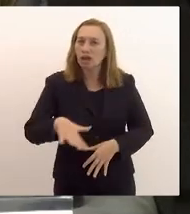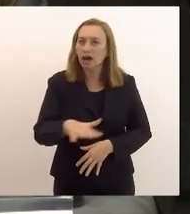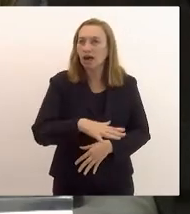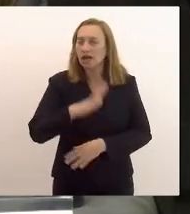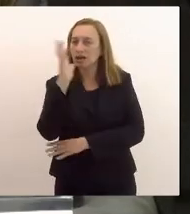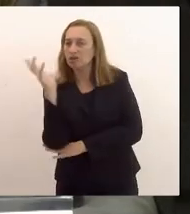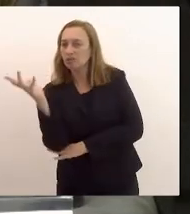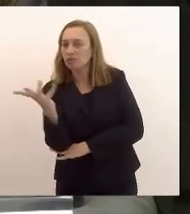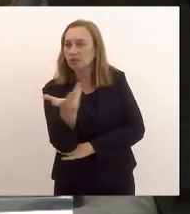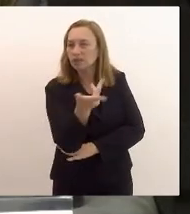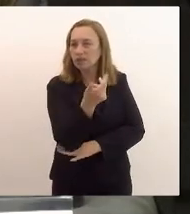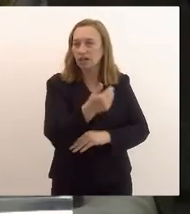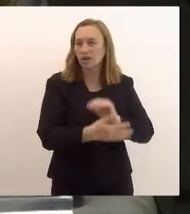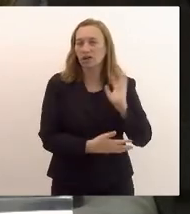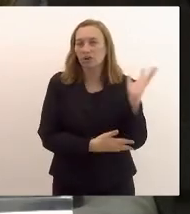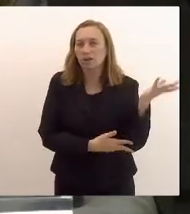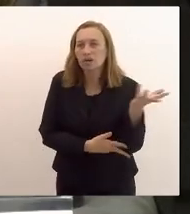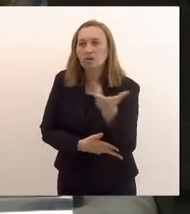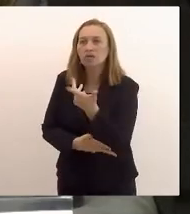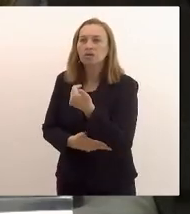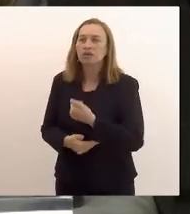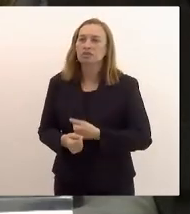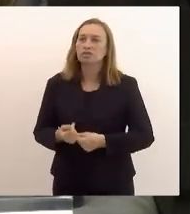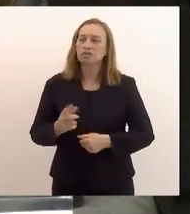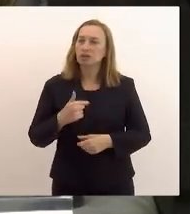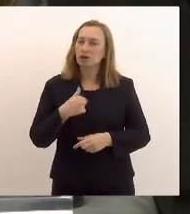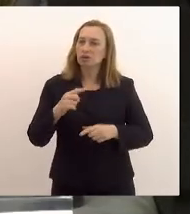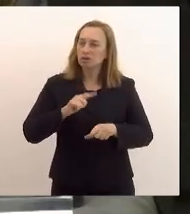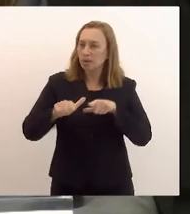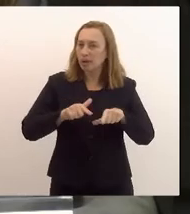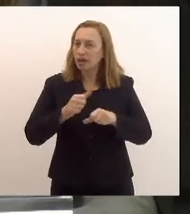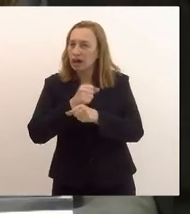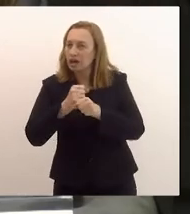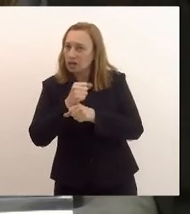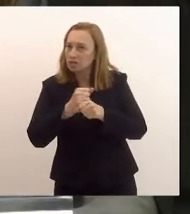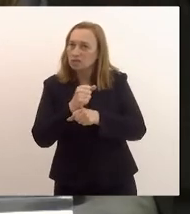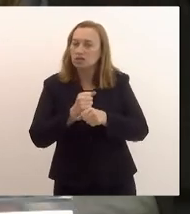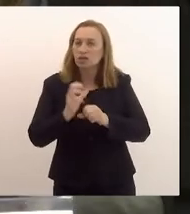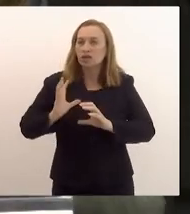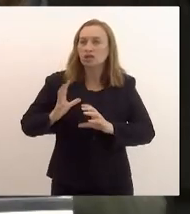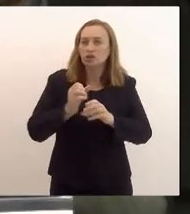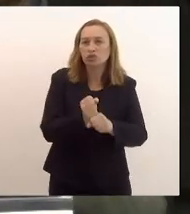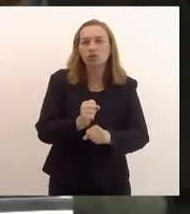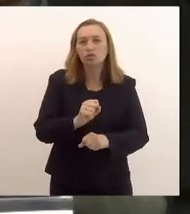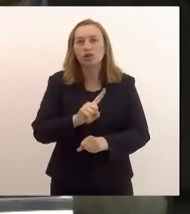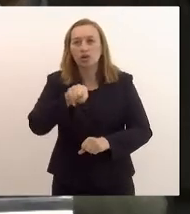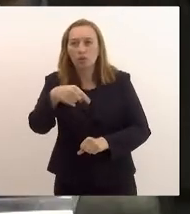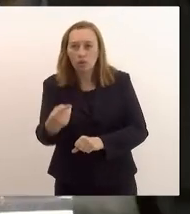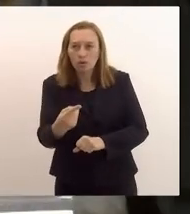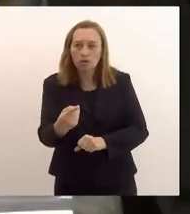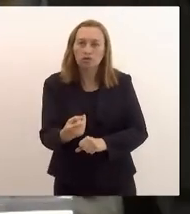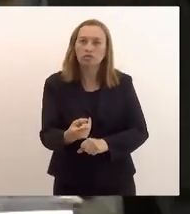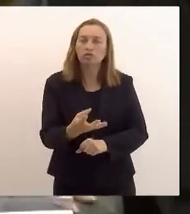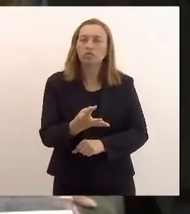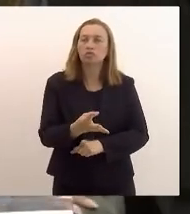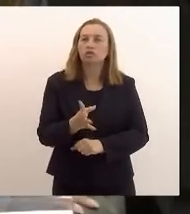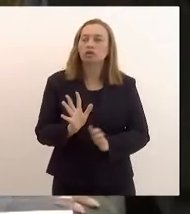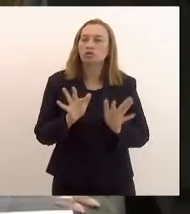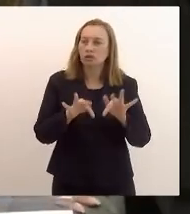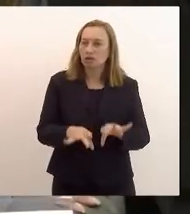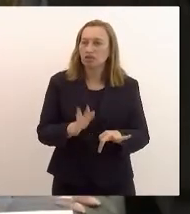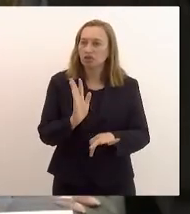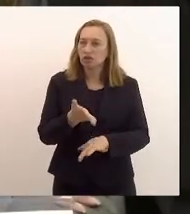ambiental não é uma área há muitos anos e me soma aqueles que vem e com isso já tô encerrando